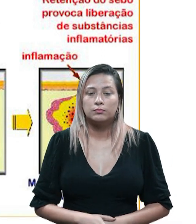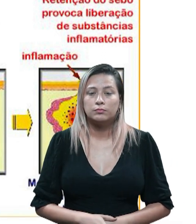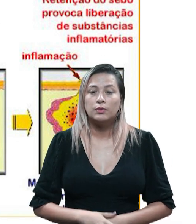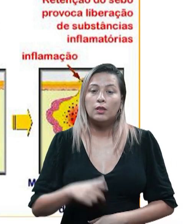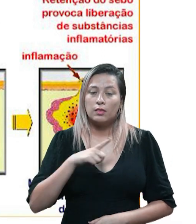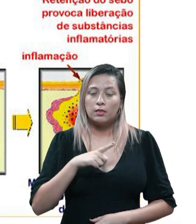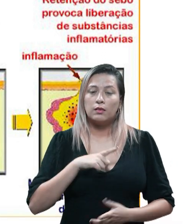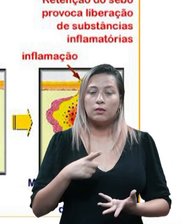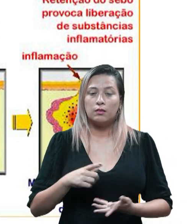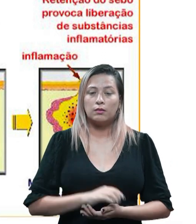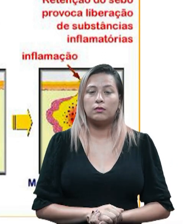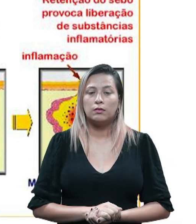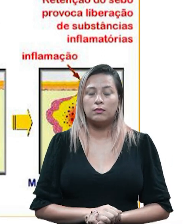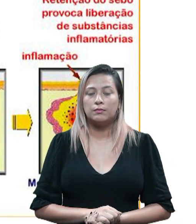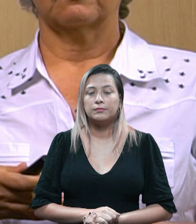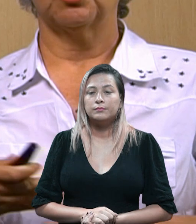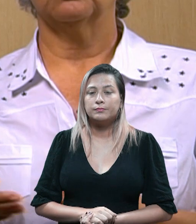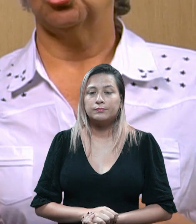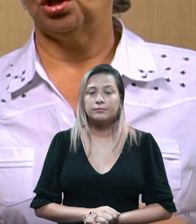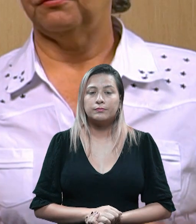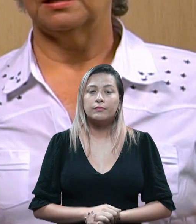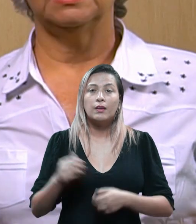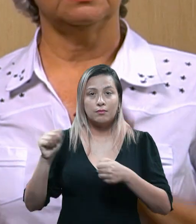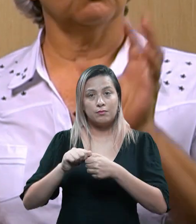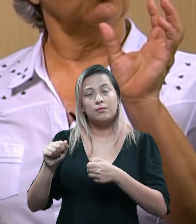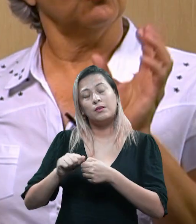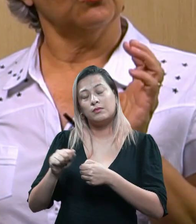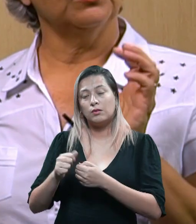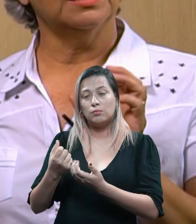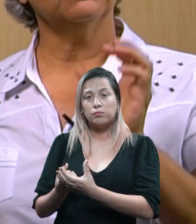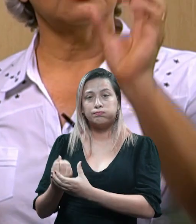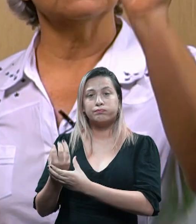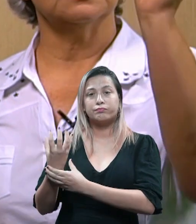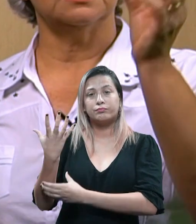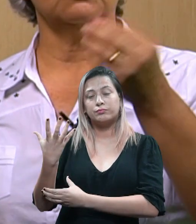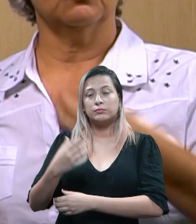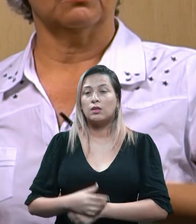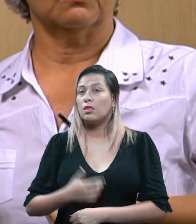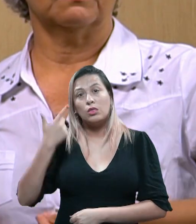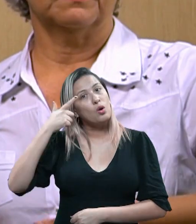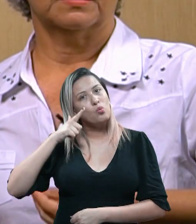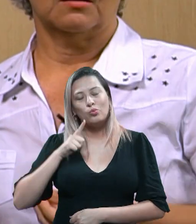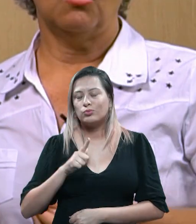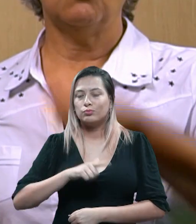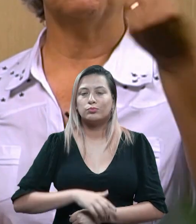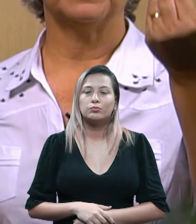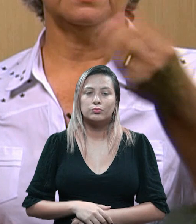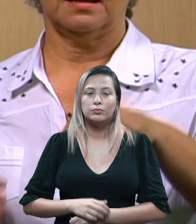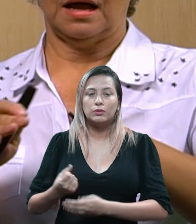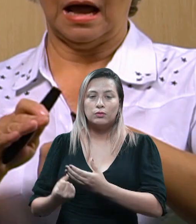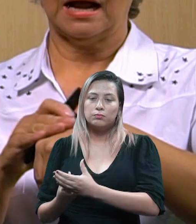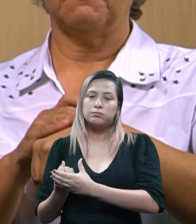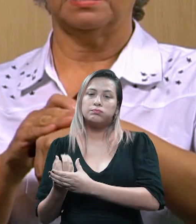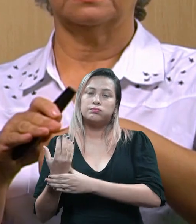ela está ficando mais produtiva e não está conseguindo